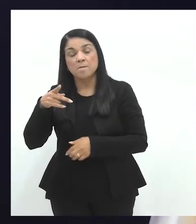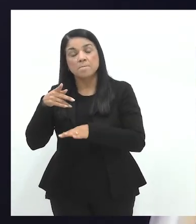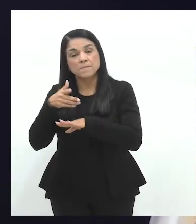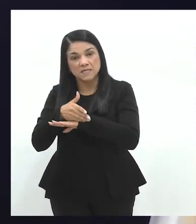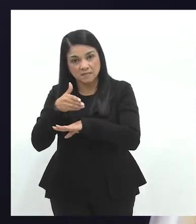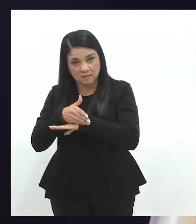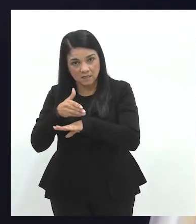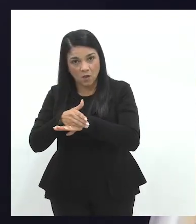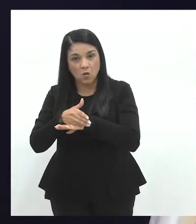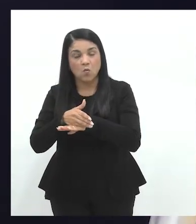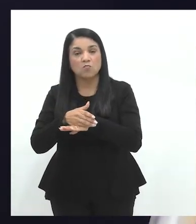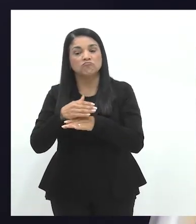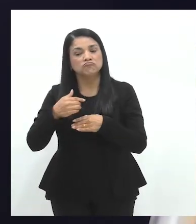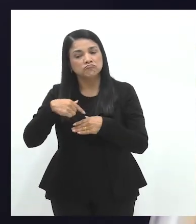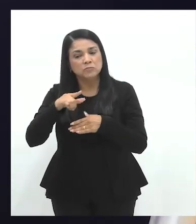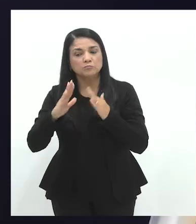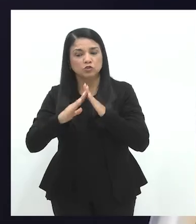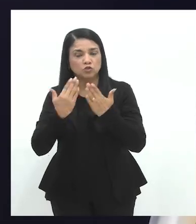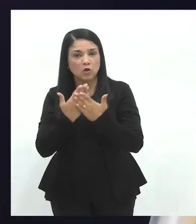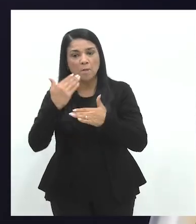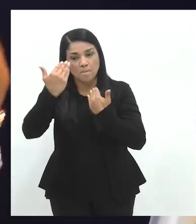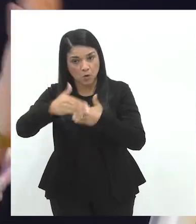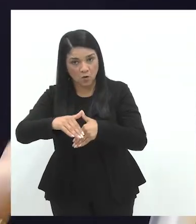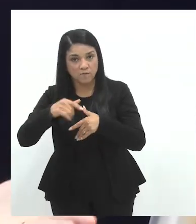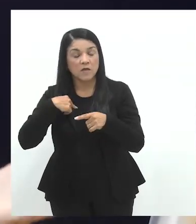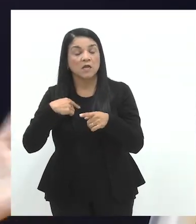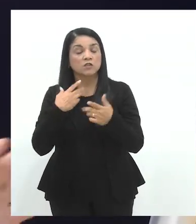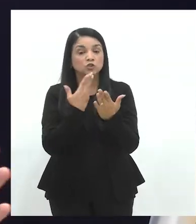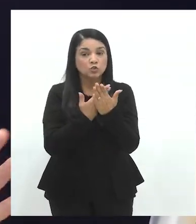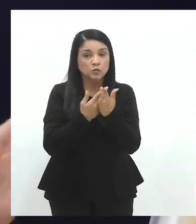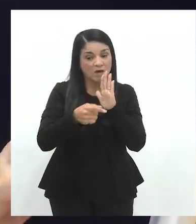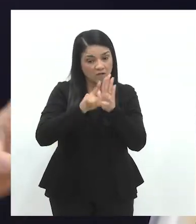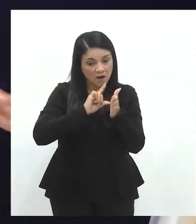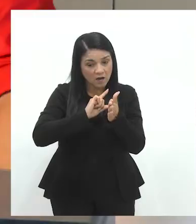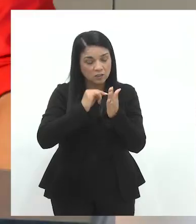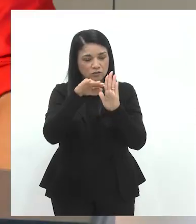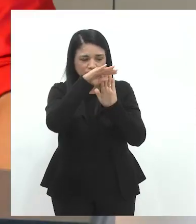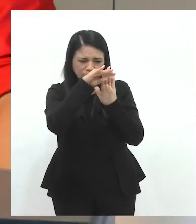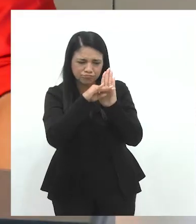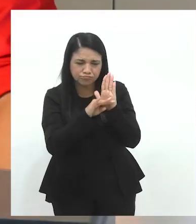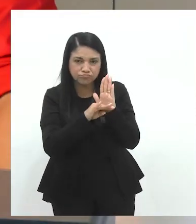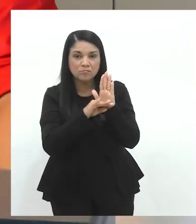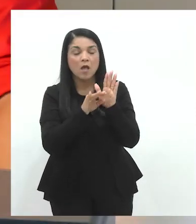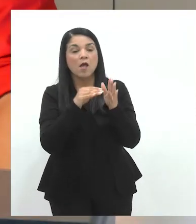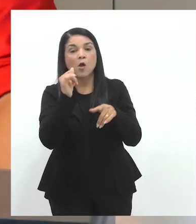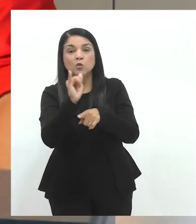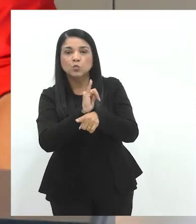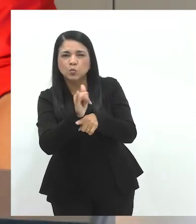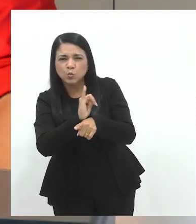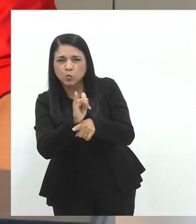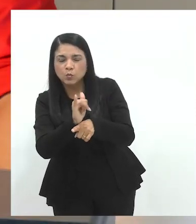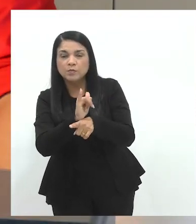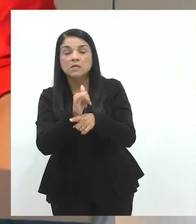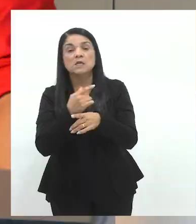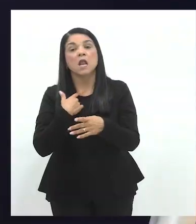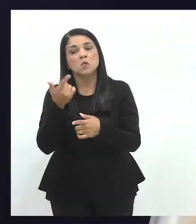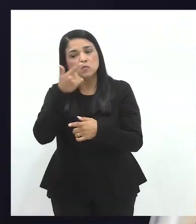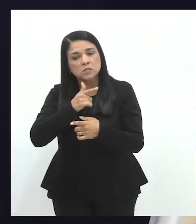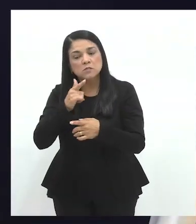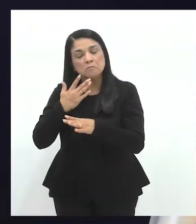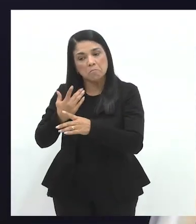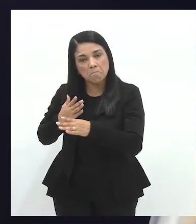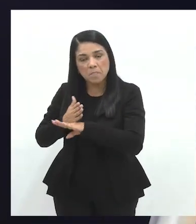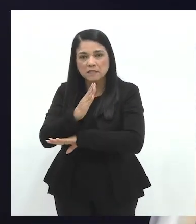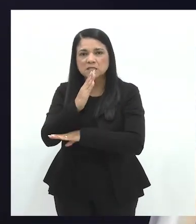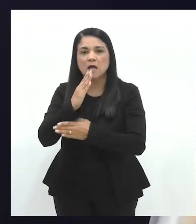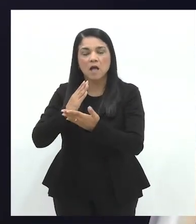provas, ela mesma montou o cronograma dela de estudos, ela estudava pelo YouTube, ela fazia as provas de matemática, passou em todas as